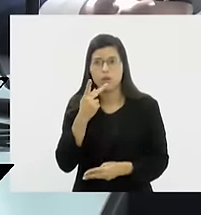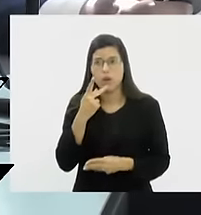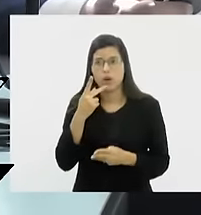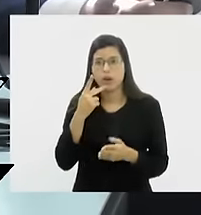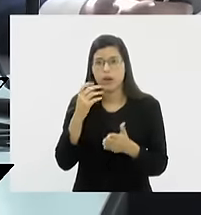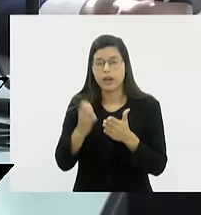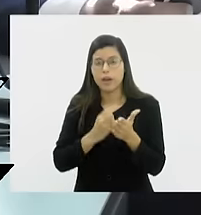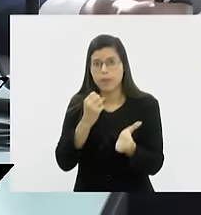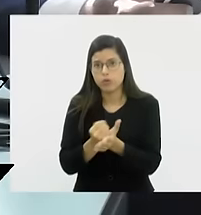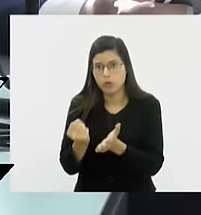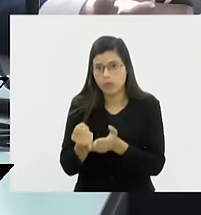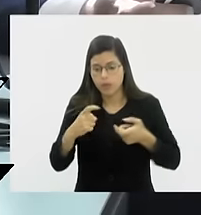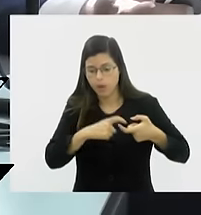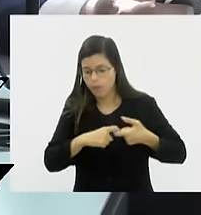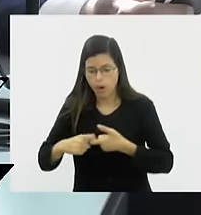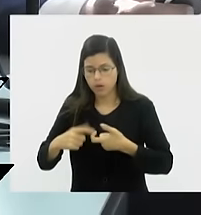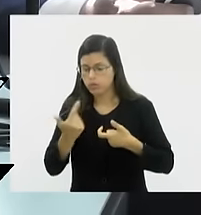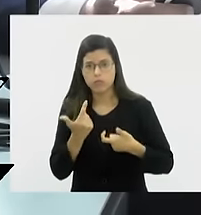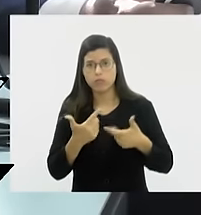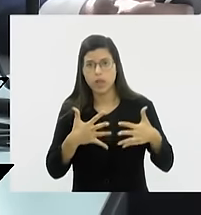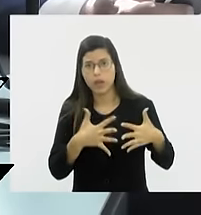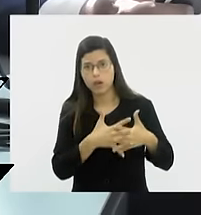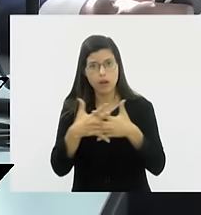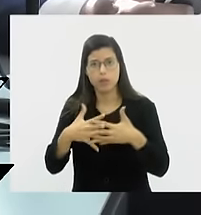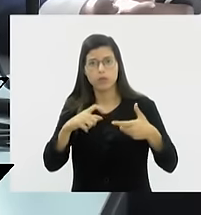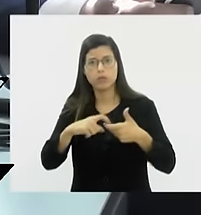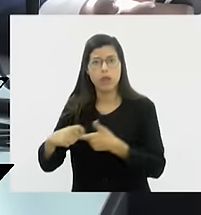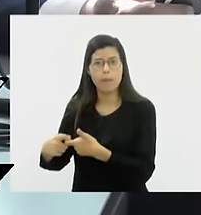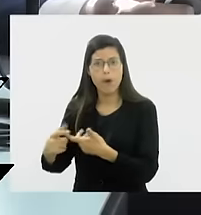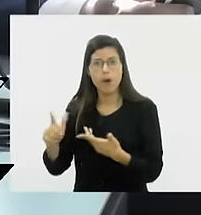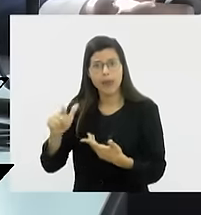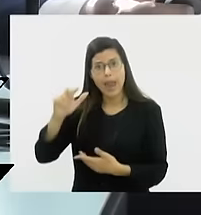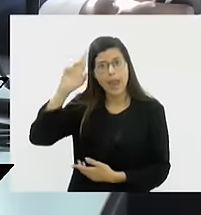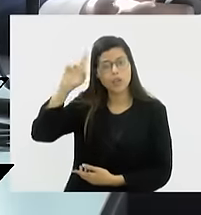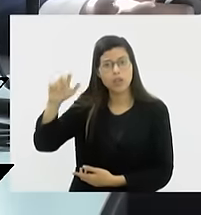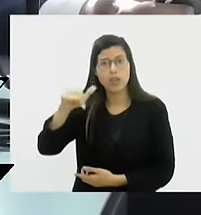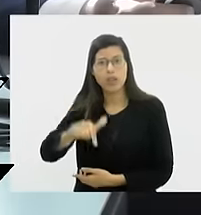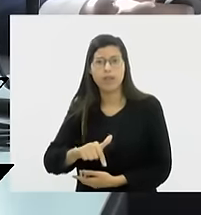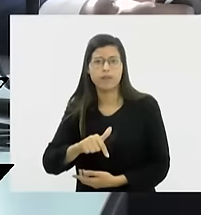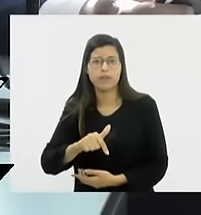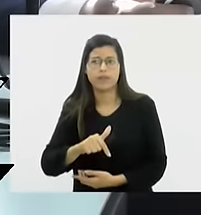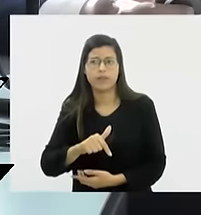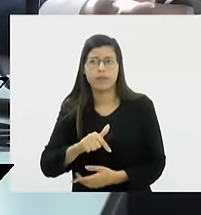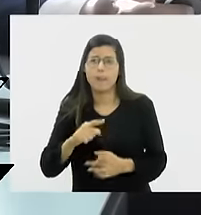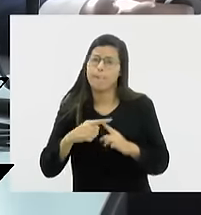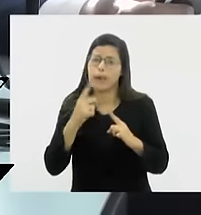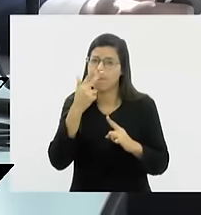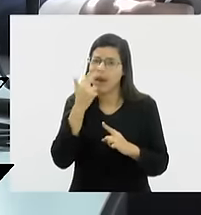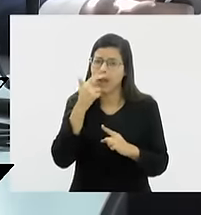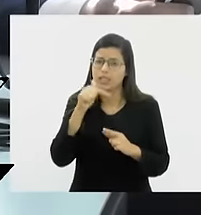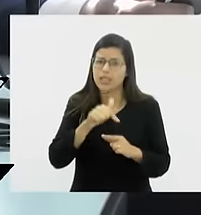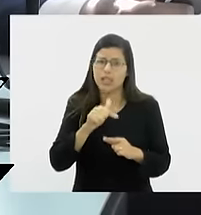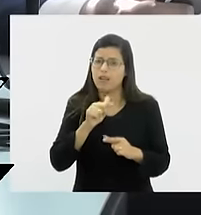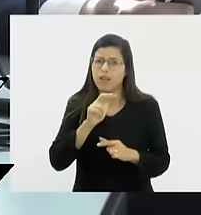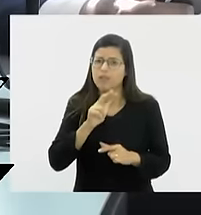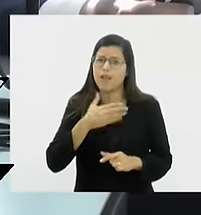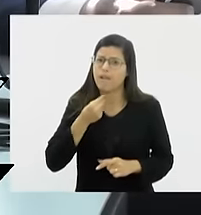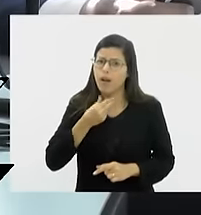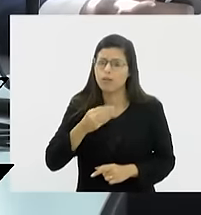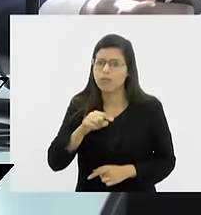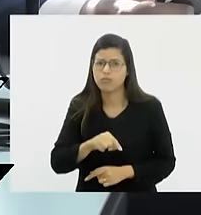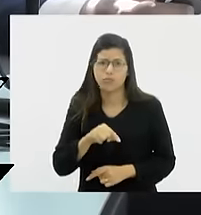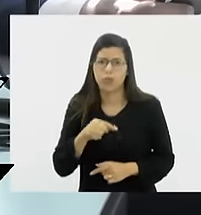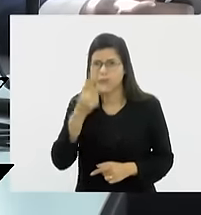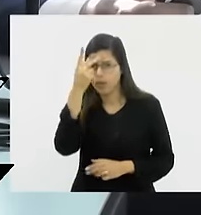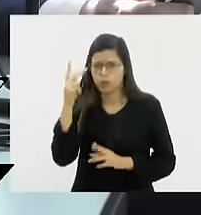reboque não tem reboque. Ela é a dona da empresa. A dona. Só que nós sabemos que ela é laranja do seu Assis Leiloeiro, a qual se coloca um preposto para o senhor lá na empresa,